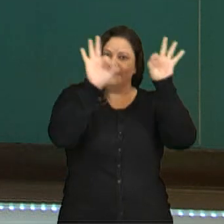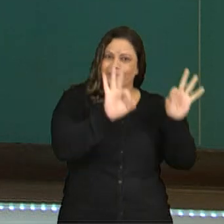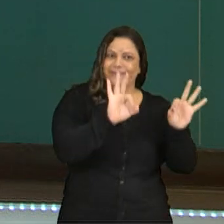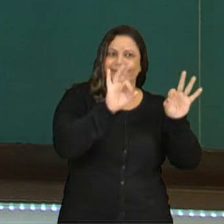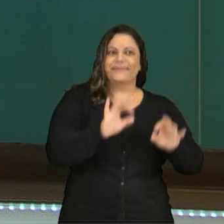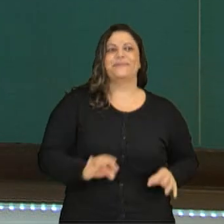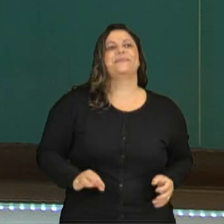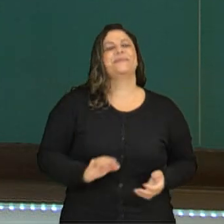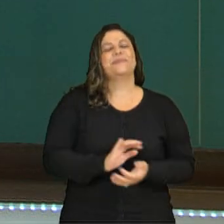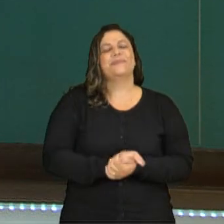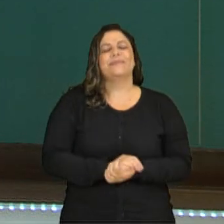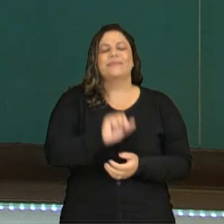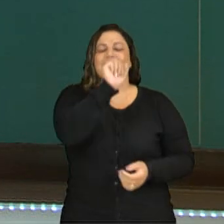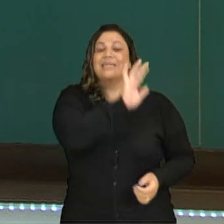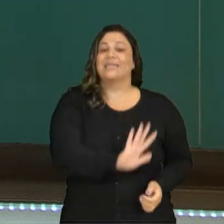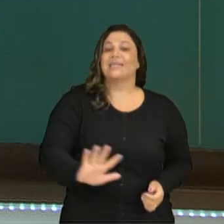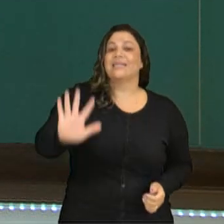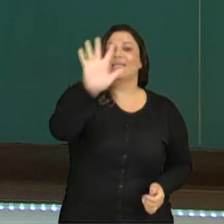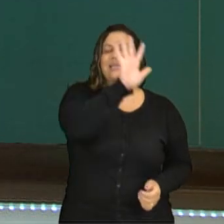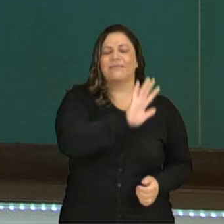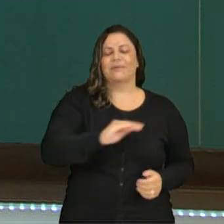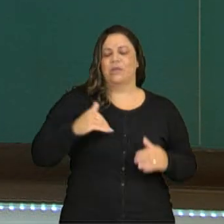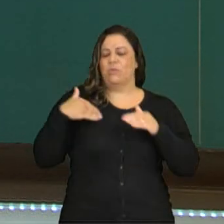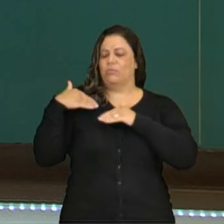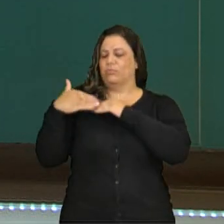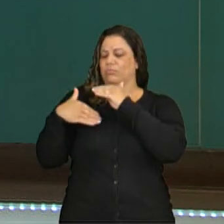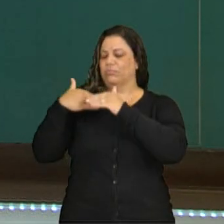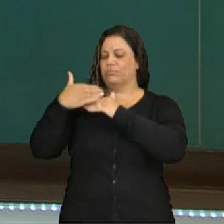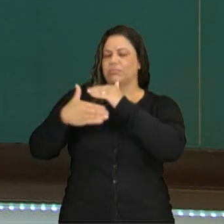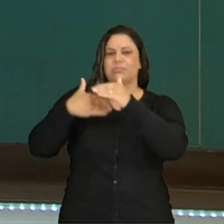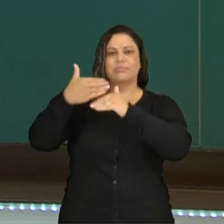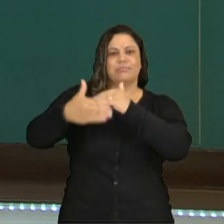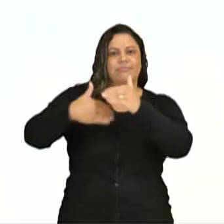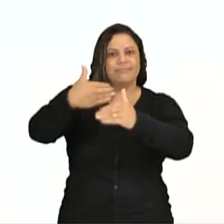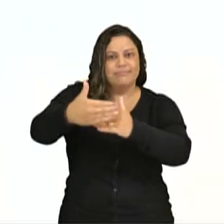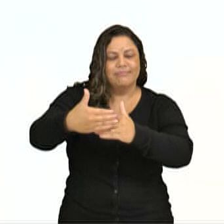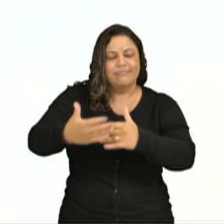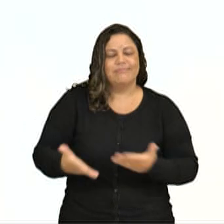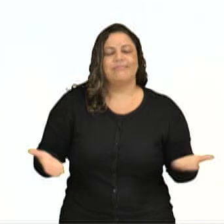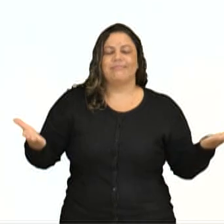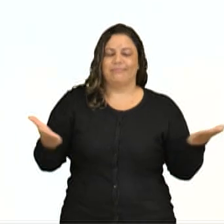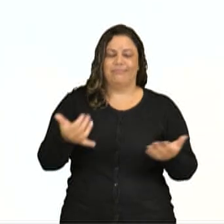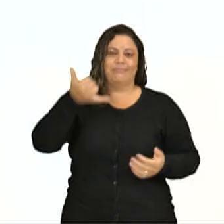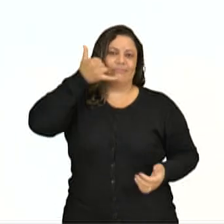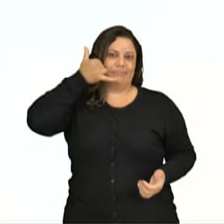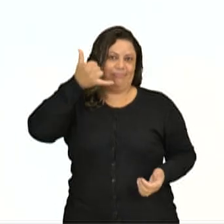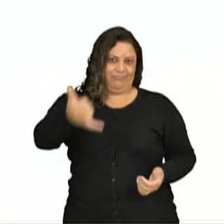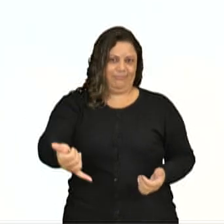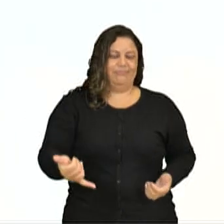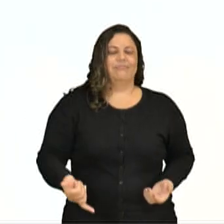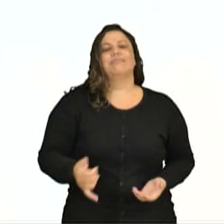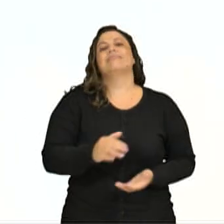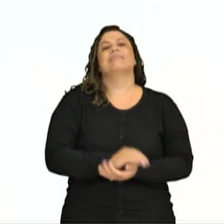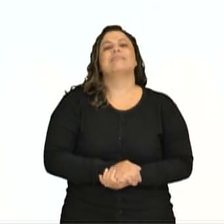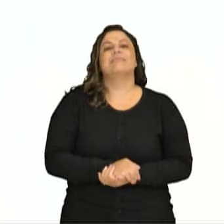é uma imagem com a evolução dos telefones móveis. Então, esses dois